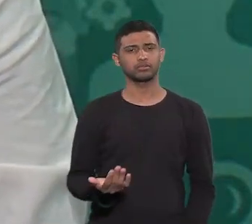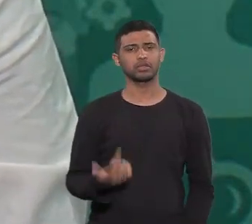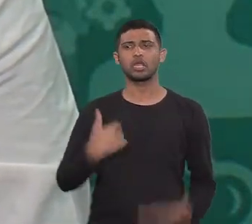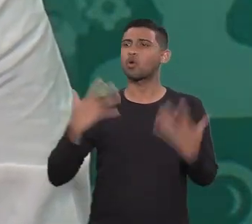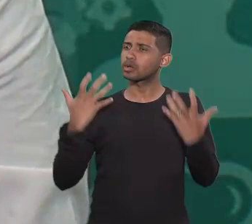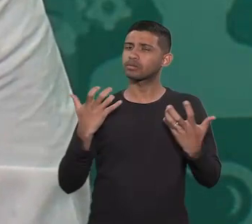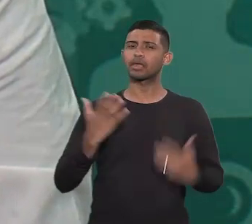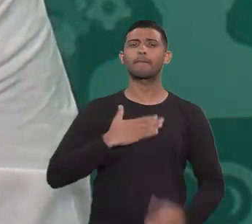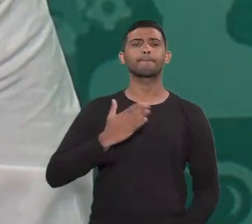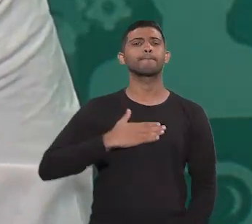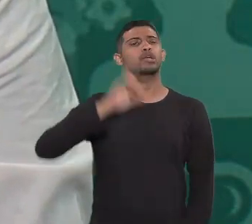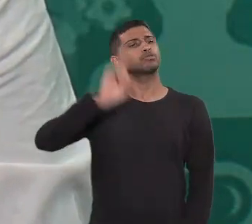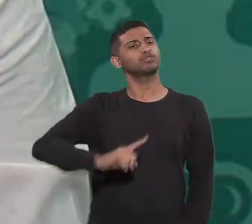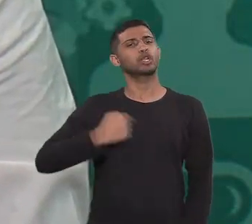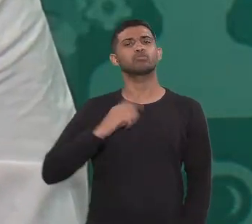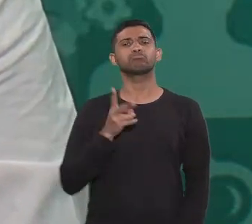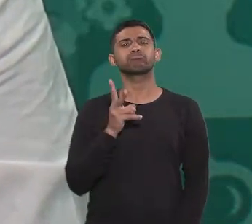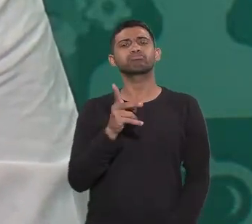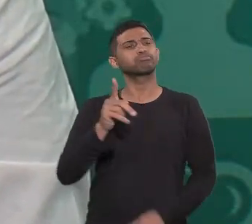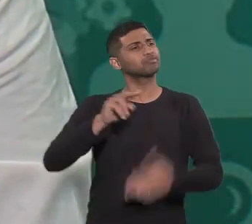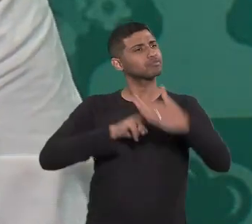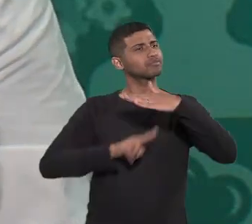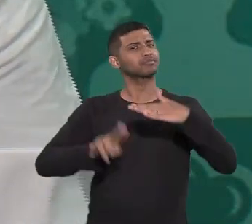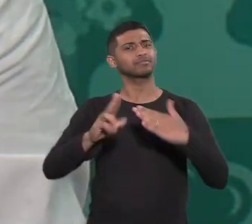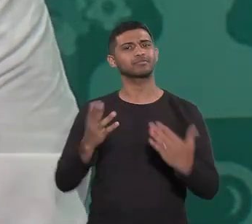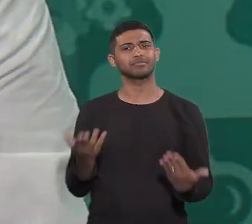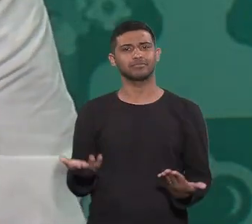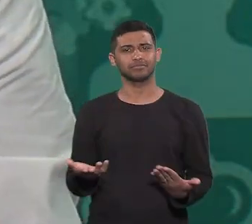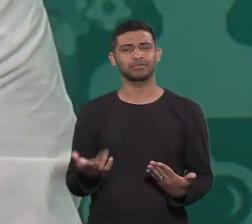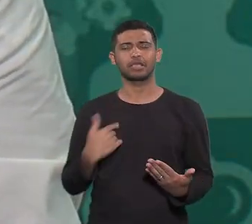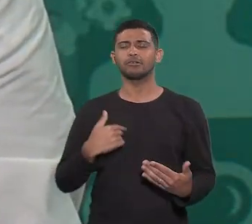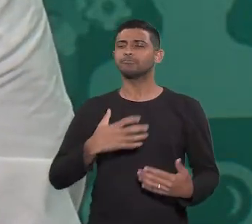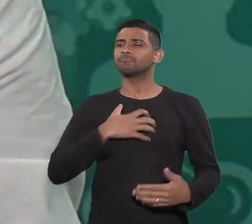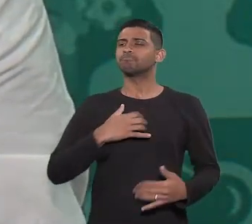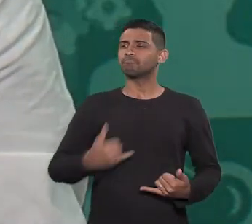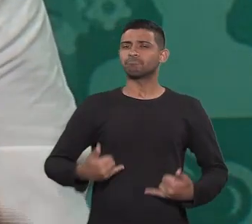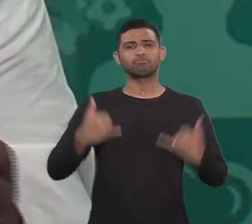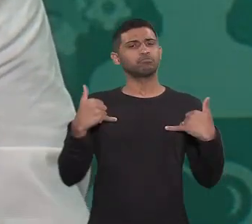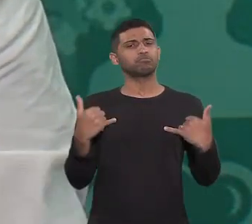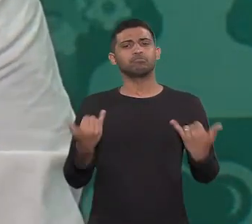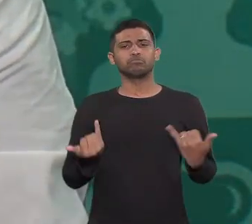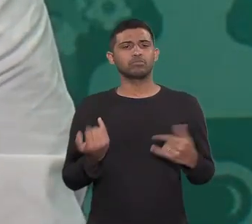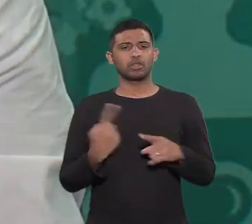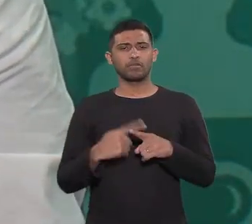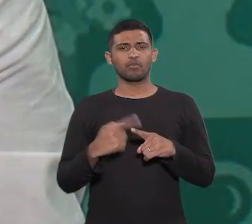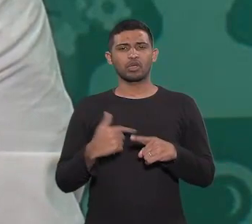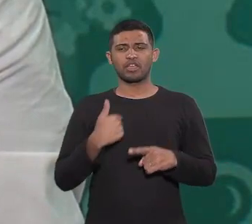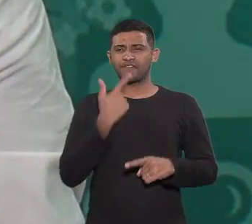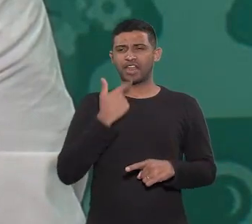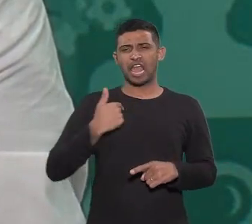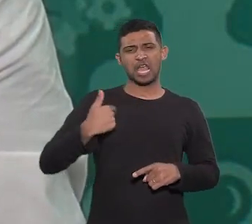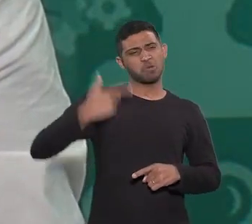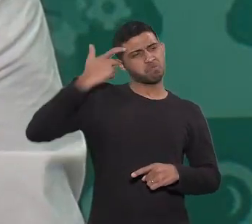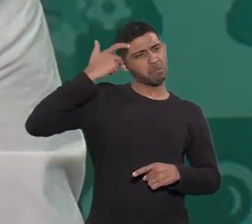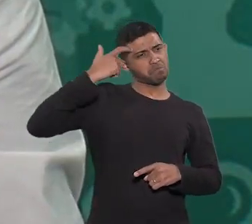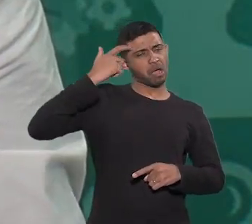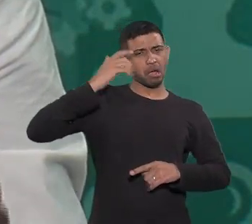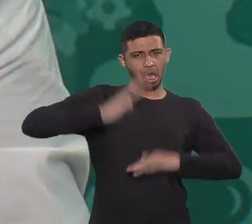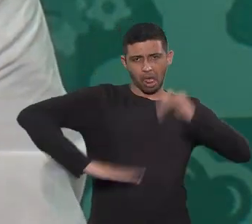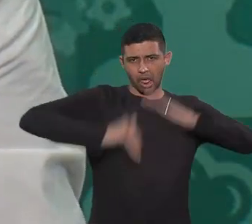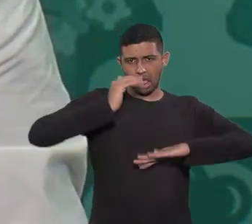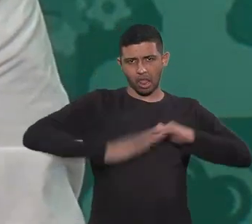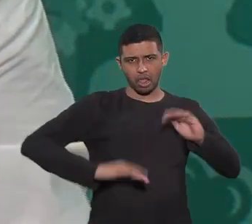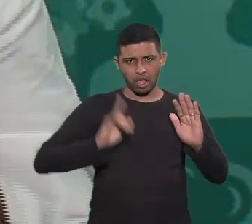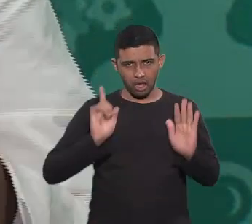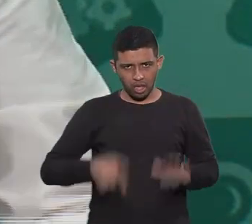cotista, quero o meu direito de permanecer na universidade. Falo isso com maior orgulho porque não é demérito da minha capacidade, muito